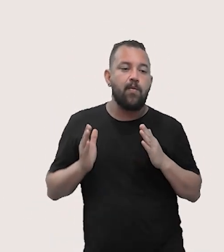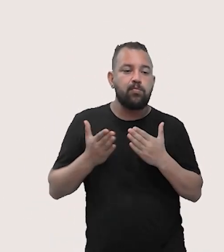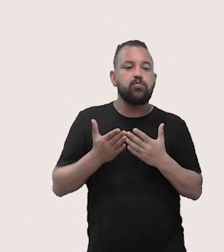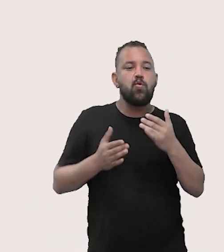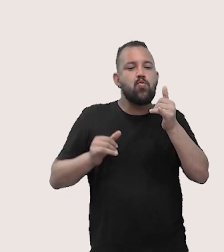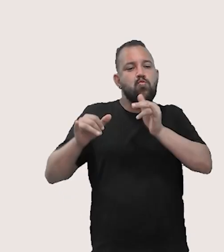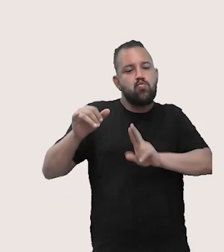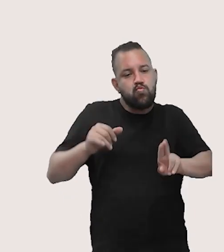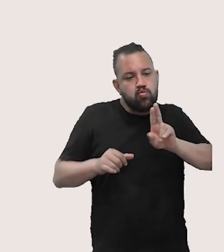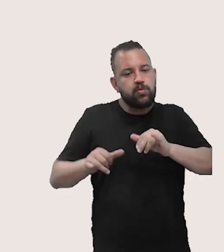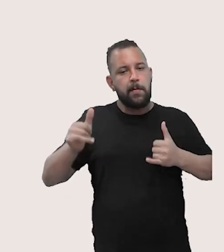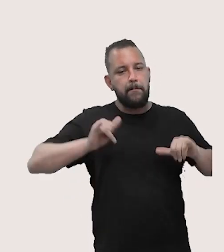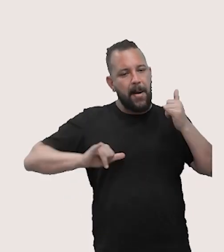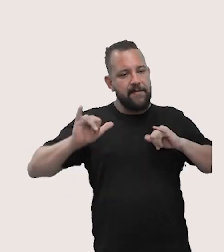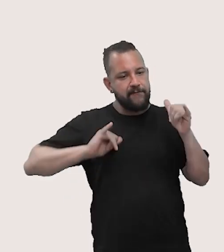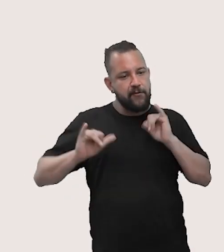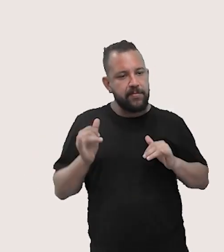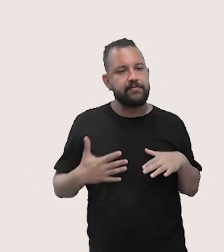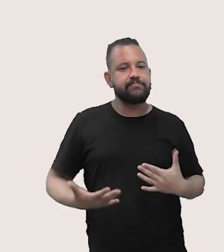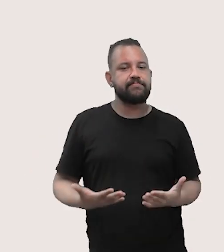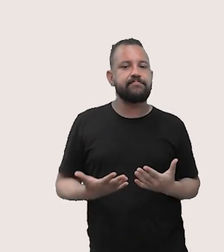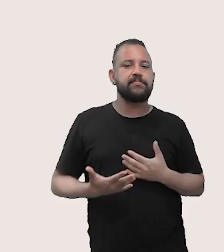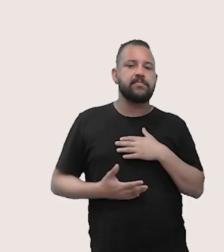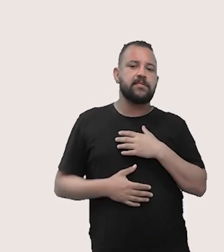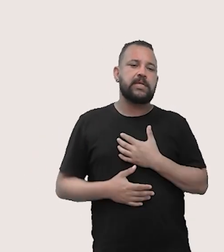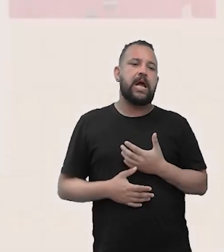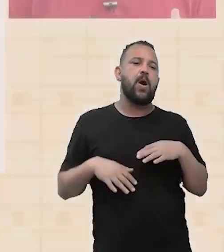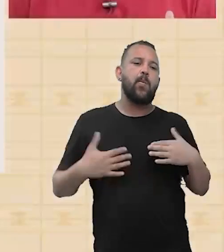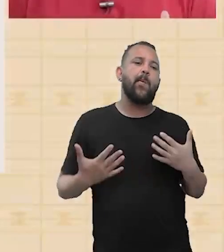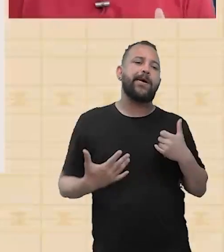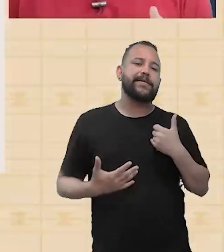de perfume. Olha só,